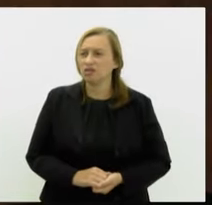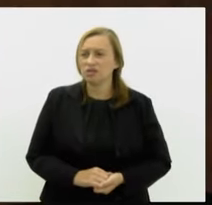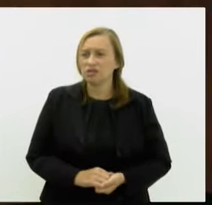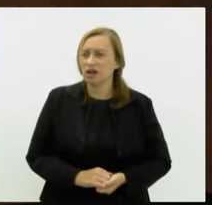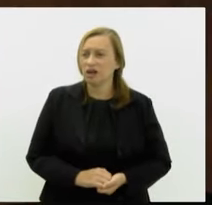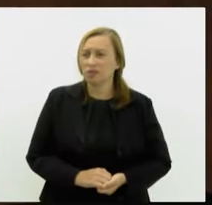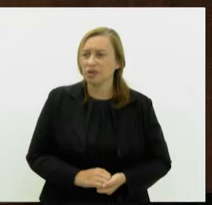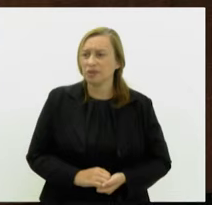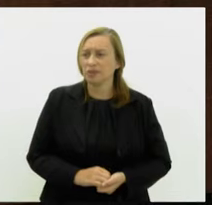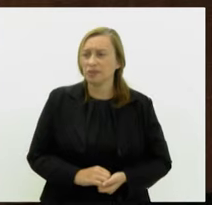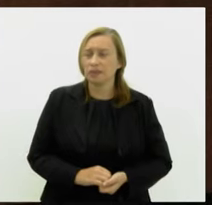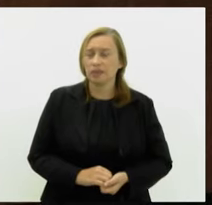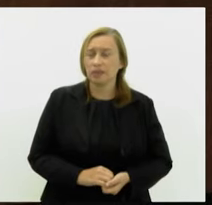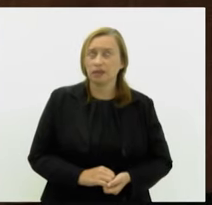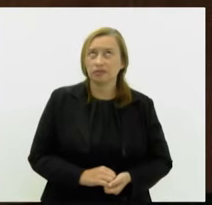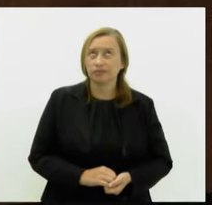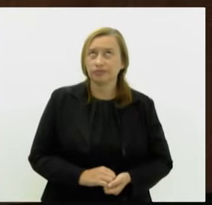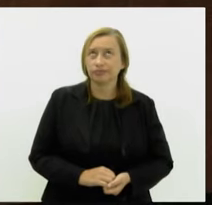E tem aqui